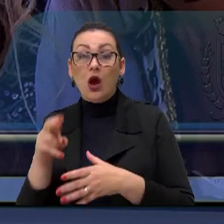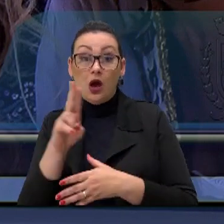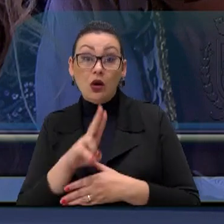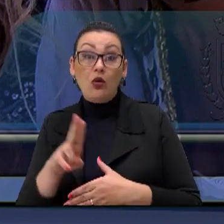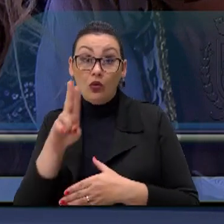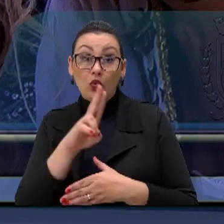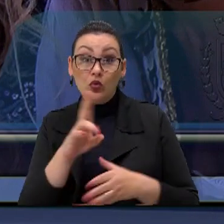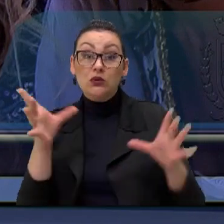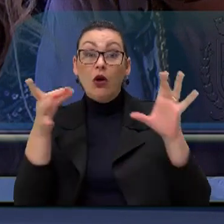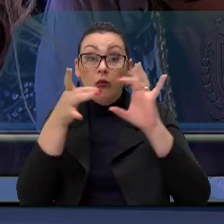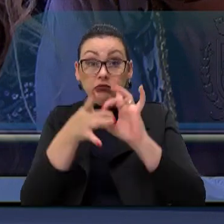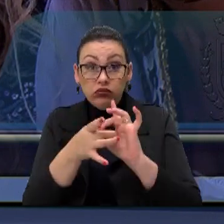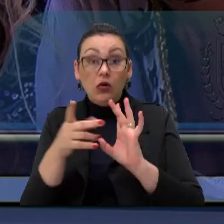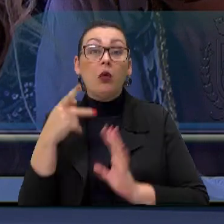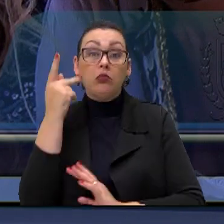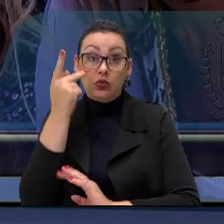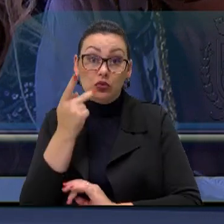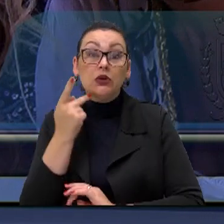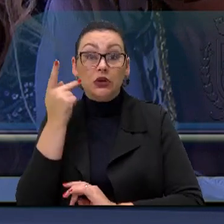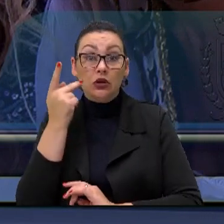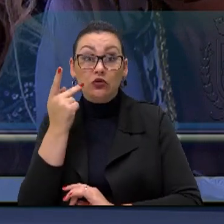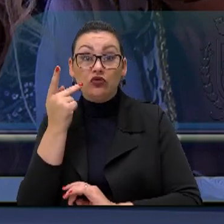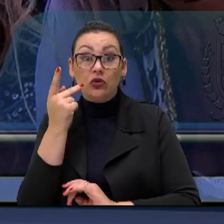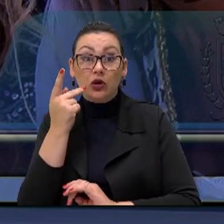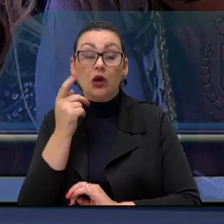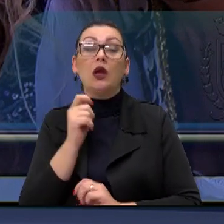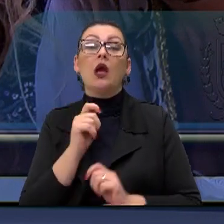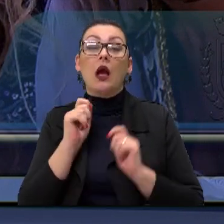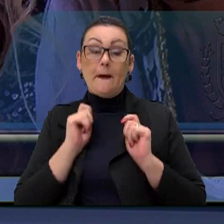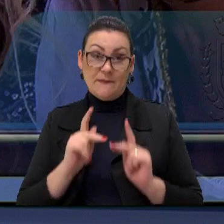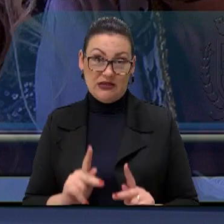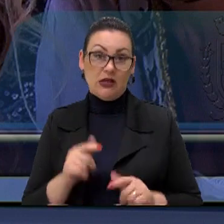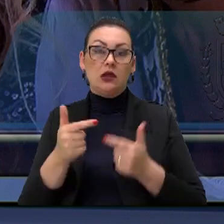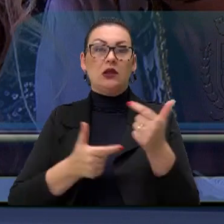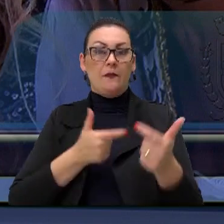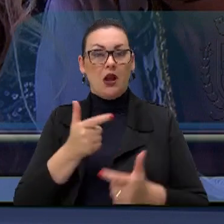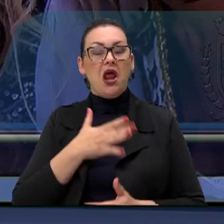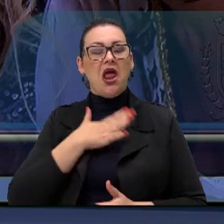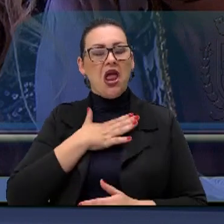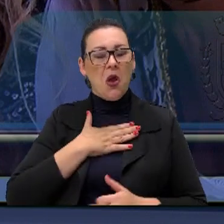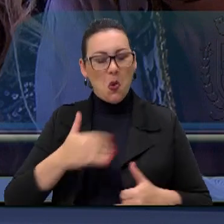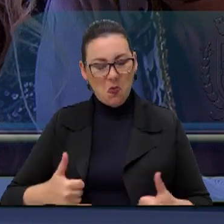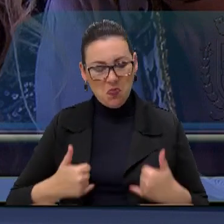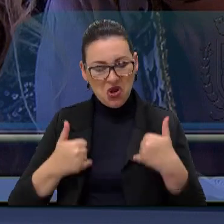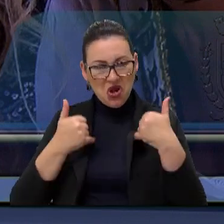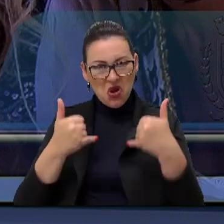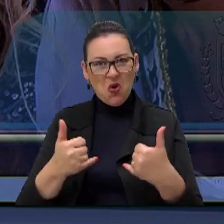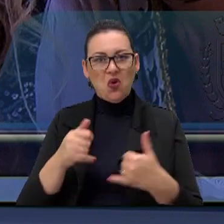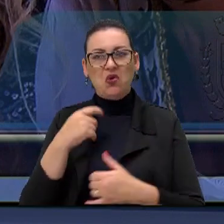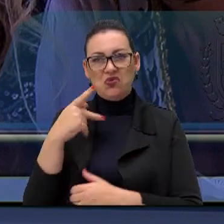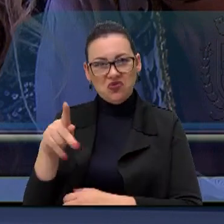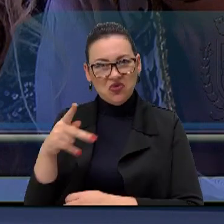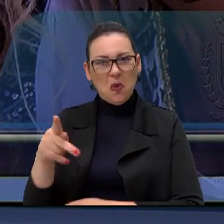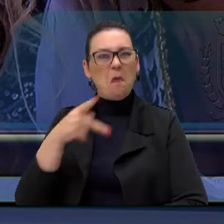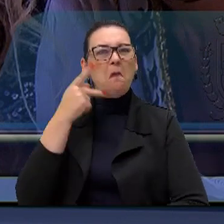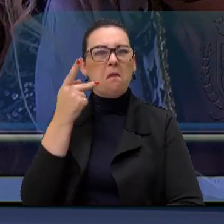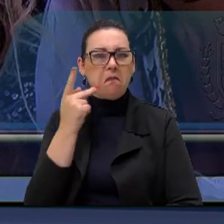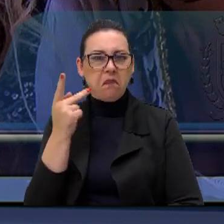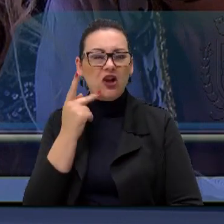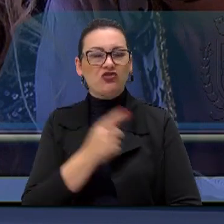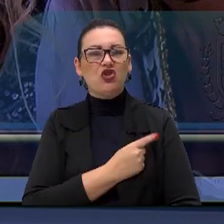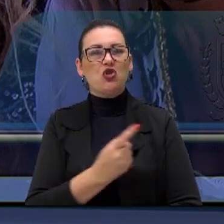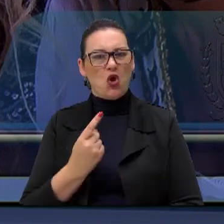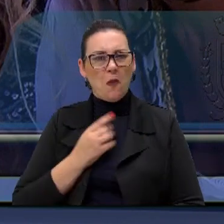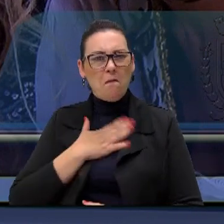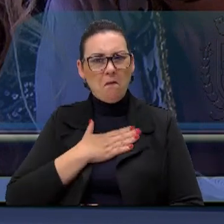sim, por companheiros políticos e com competência. Eu me honro, Priscila, de você estar no seu partido, no